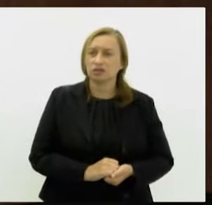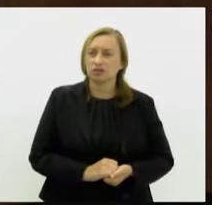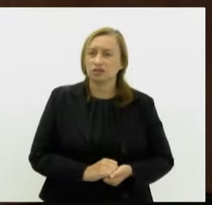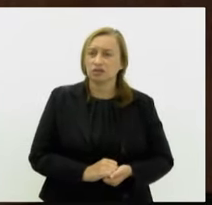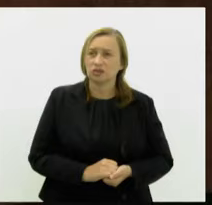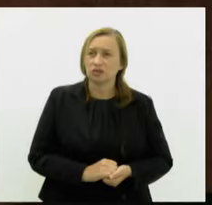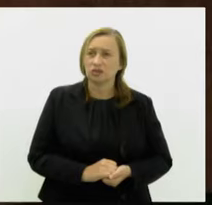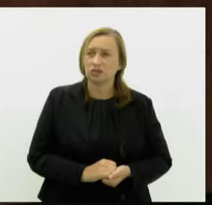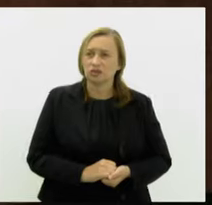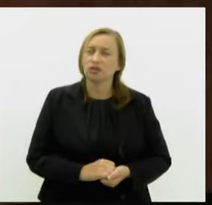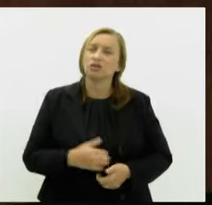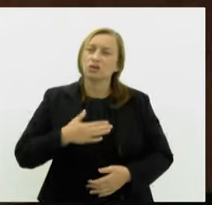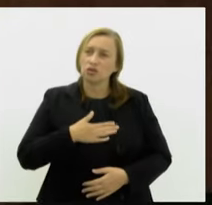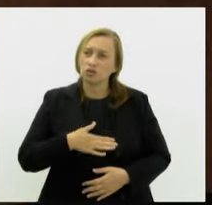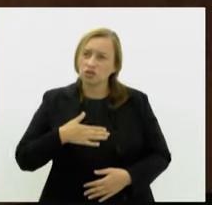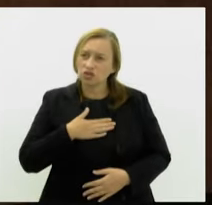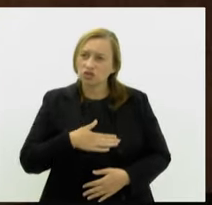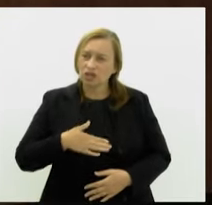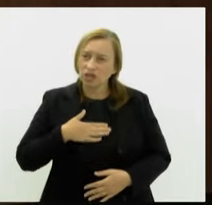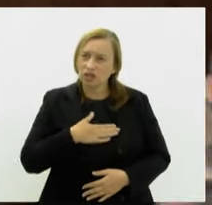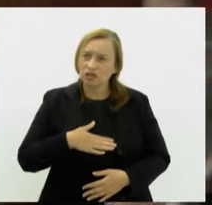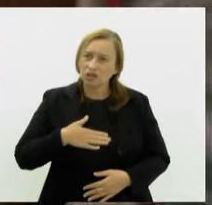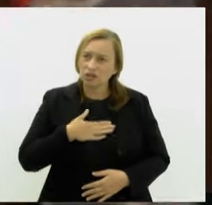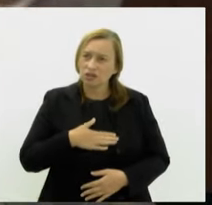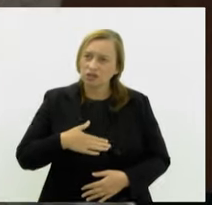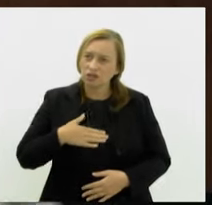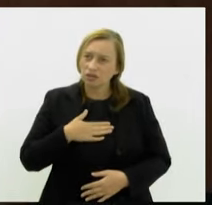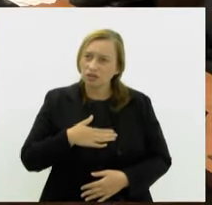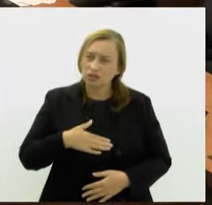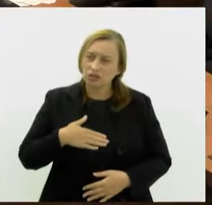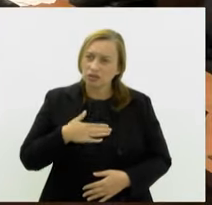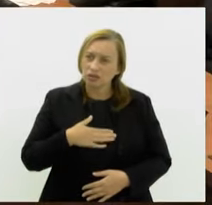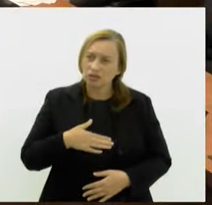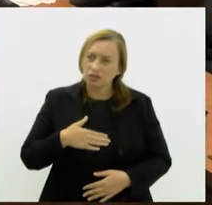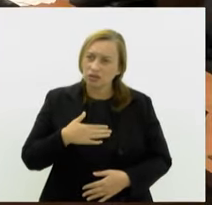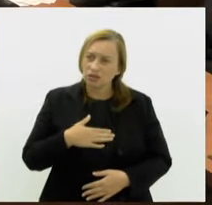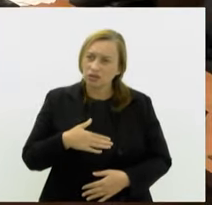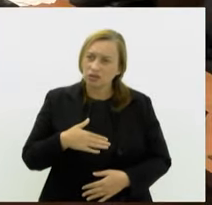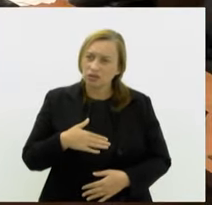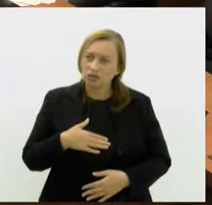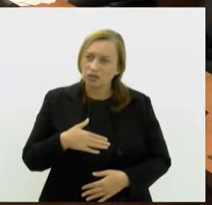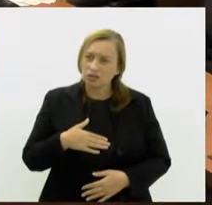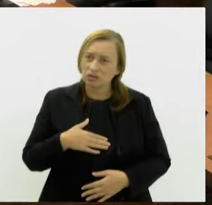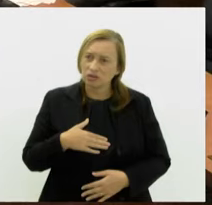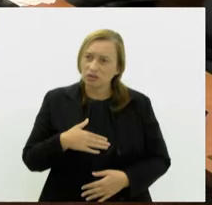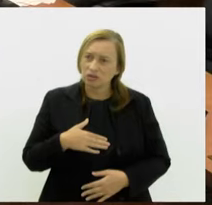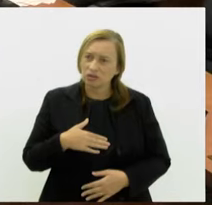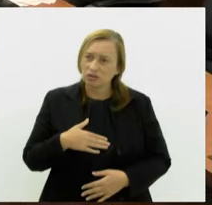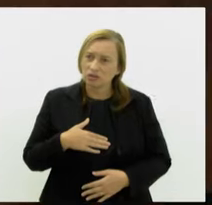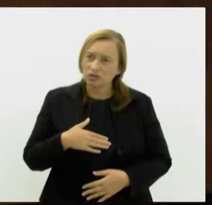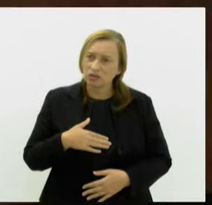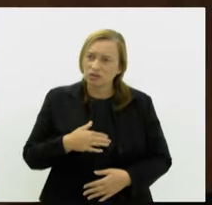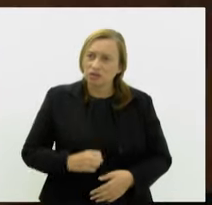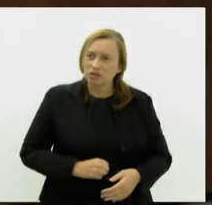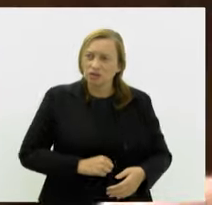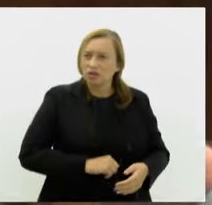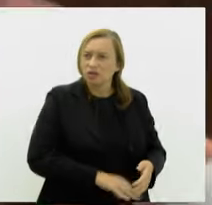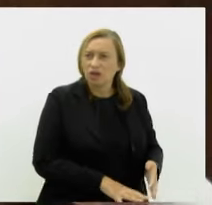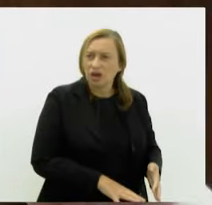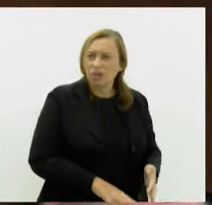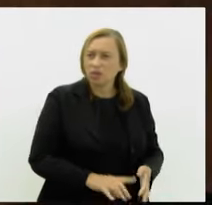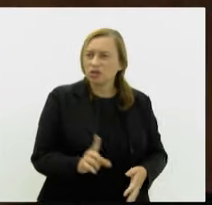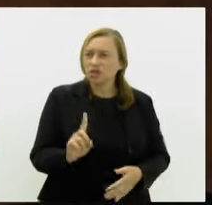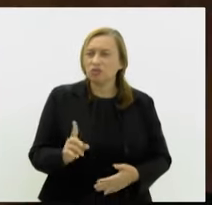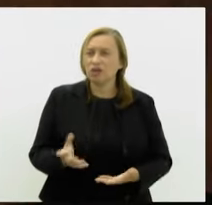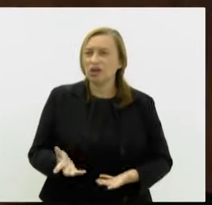Eu gostaria de que os senhores ou a autora me dissesse que não, porque eu não posso, eu não concordo.